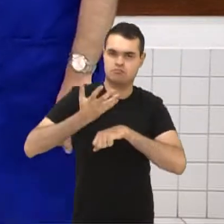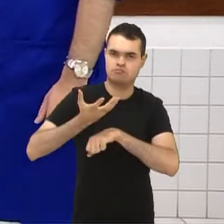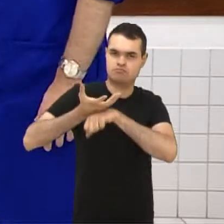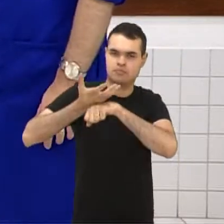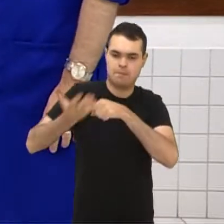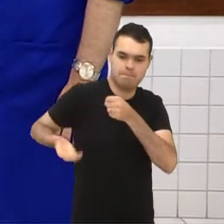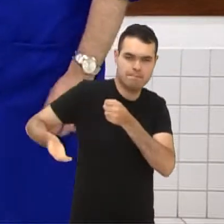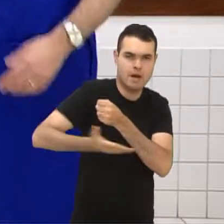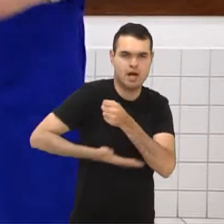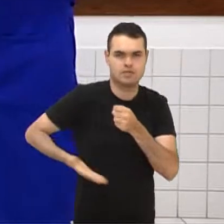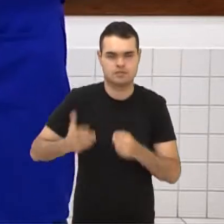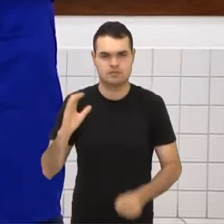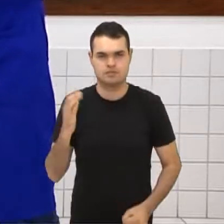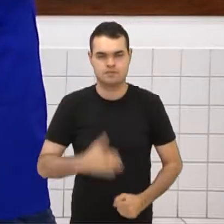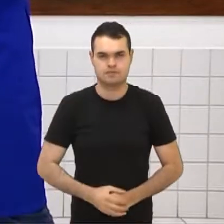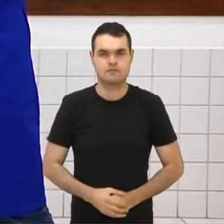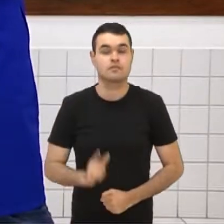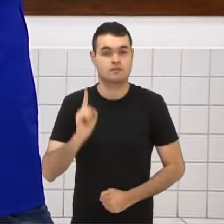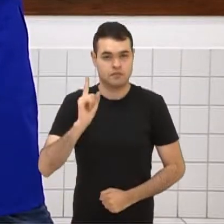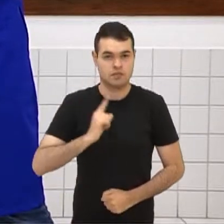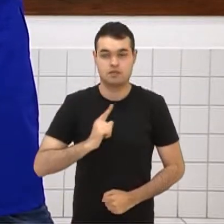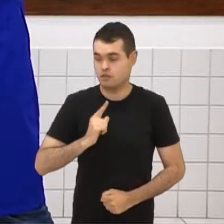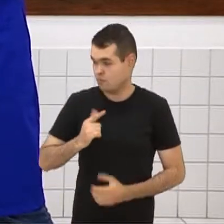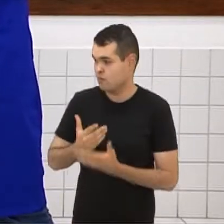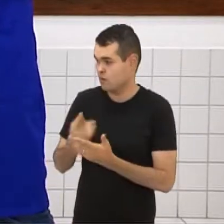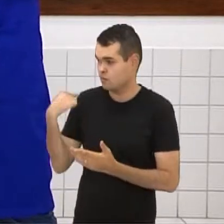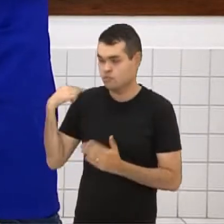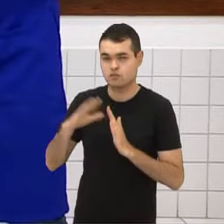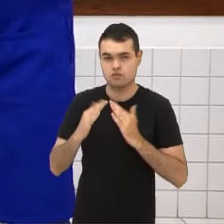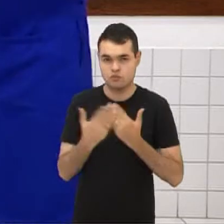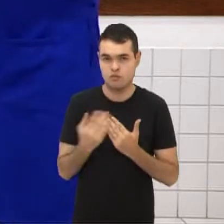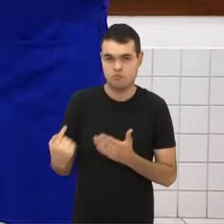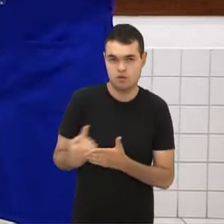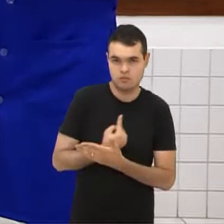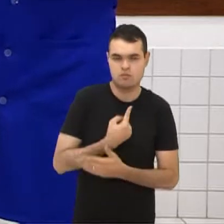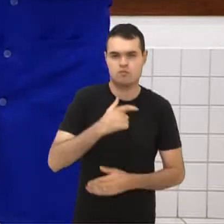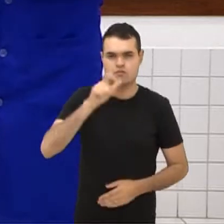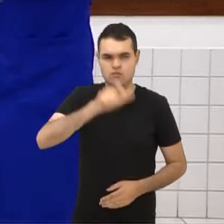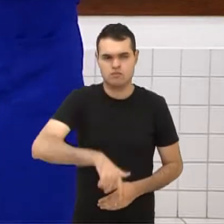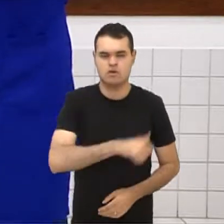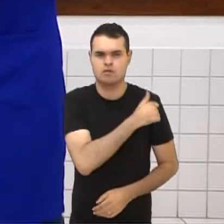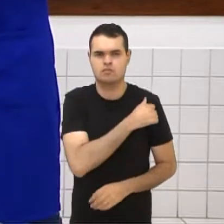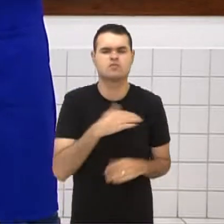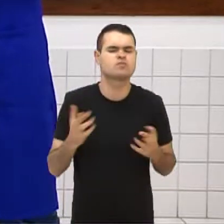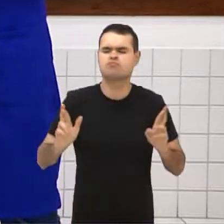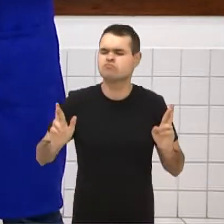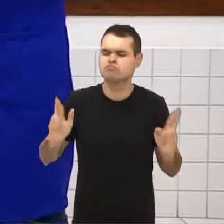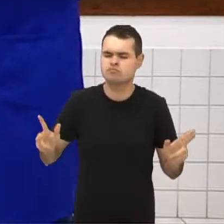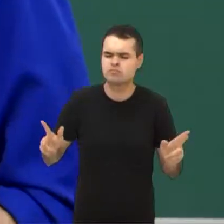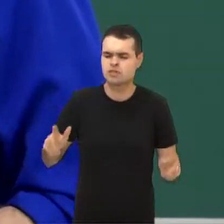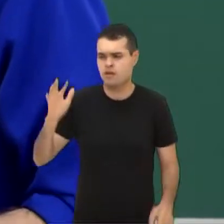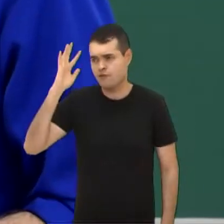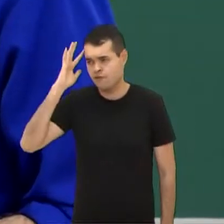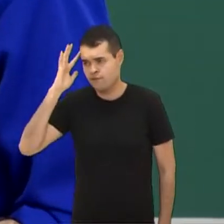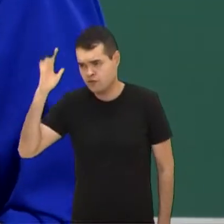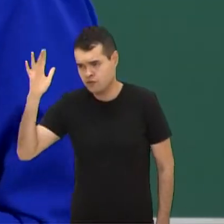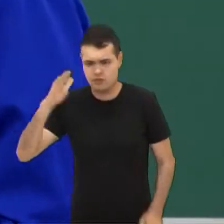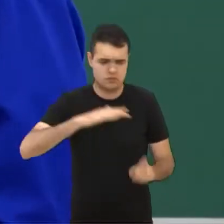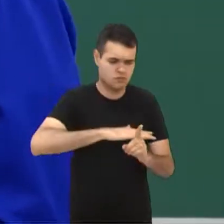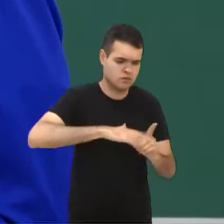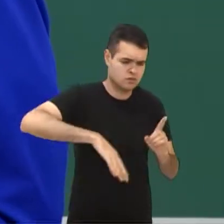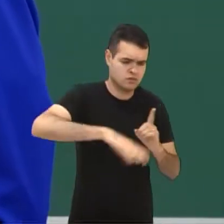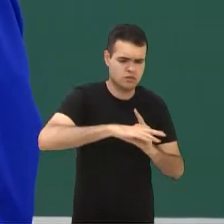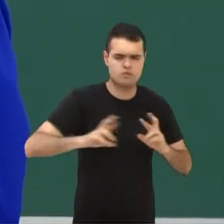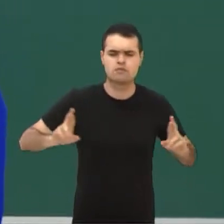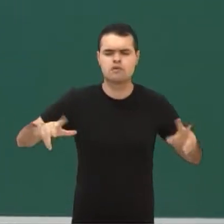base científica. Sabe, professor, teve uma aula no colégio que um aluno me perguntou uma vez qual é a diferença entre filosofia e sociologia. A gente